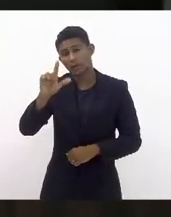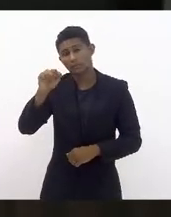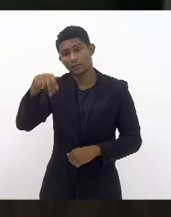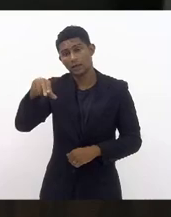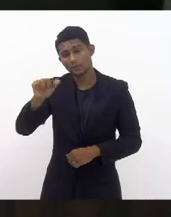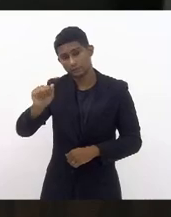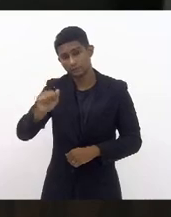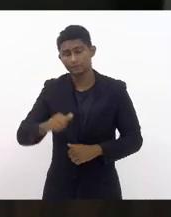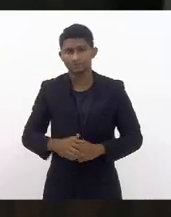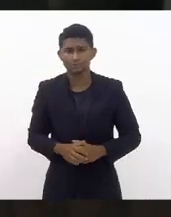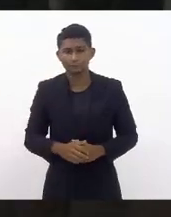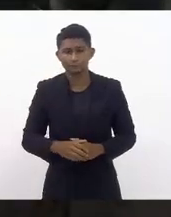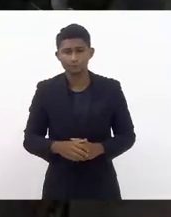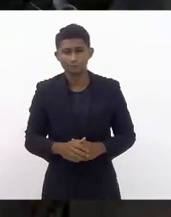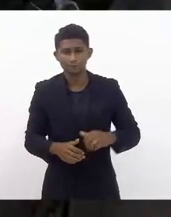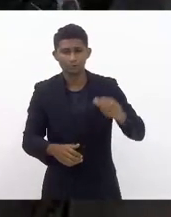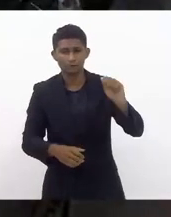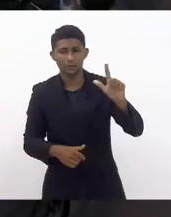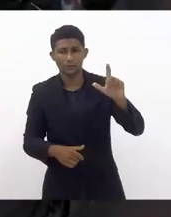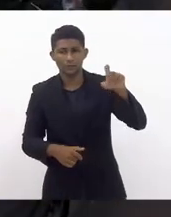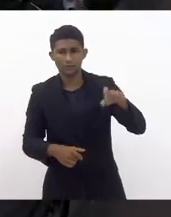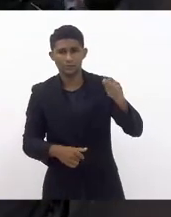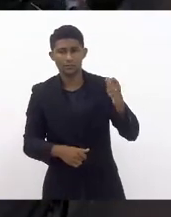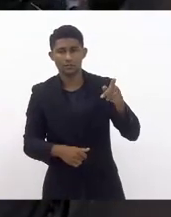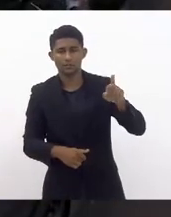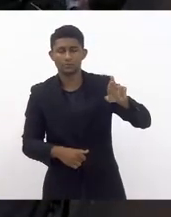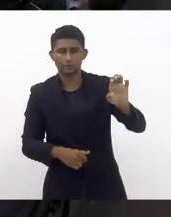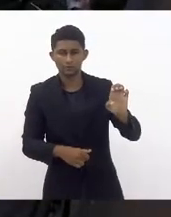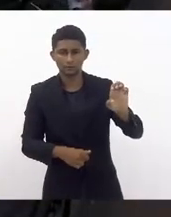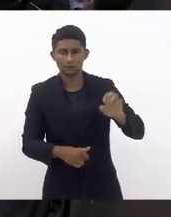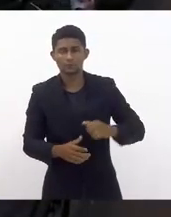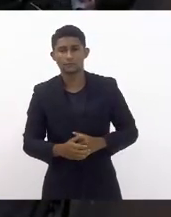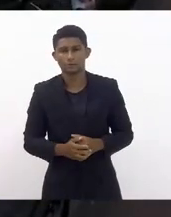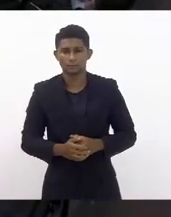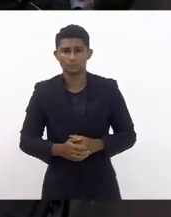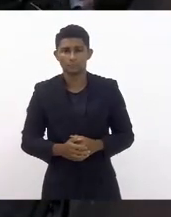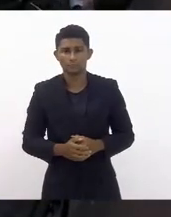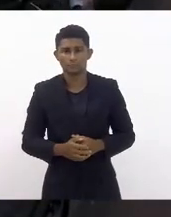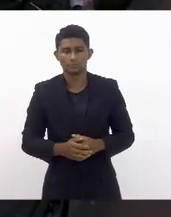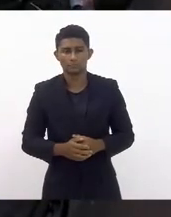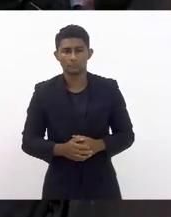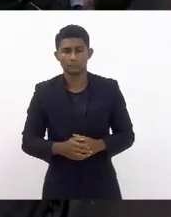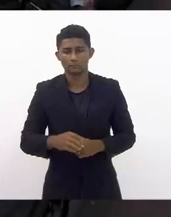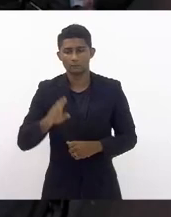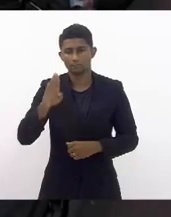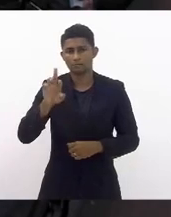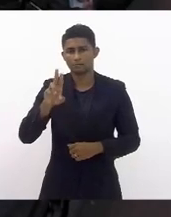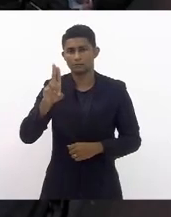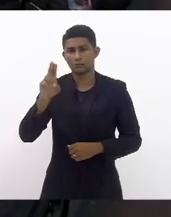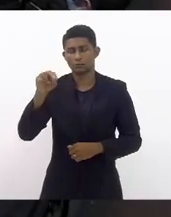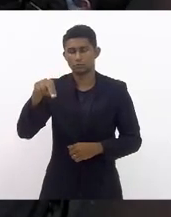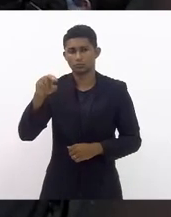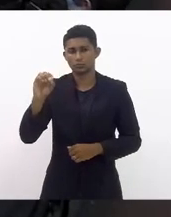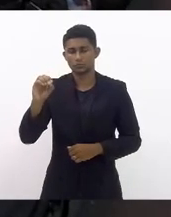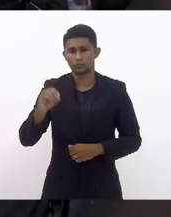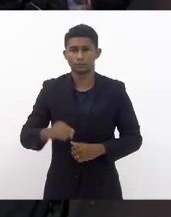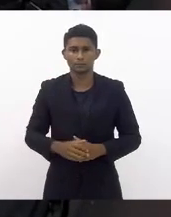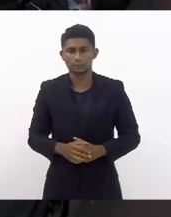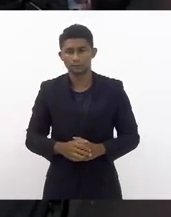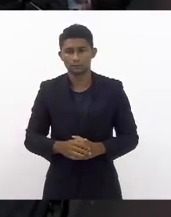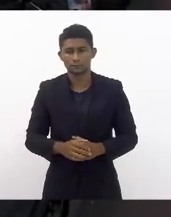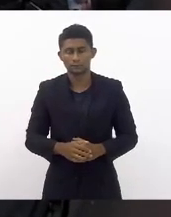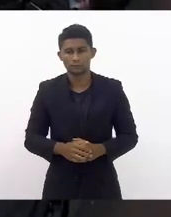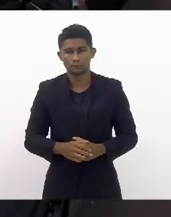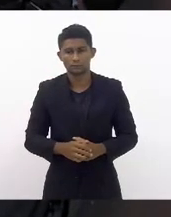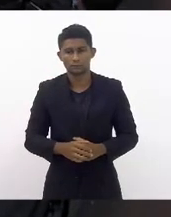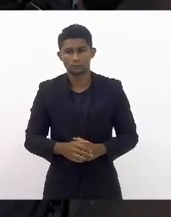deputada Alana Passos, deputado Alexandre Knoploch, deputado Alexandre Knoploch, deputado Bruno Dauari,